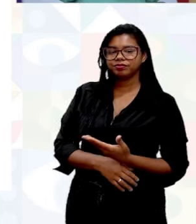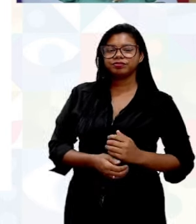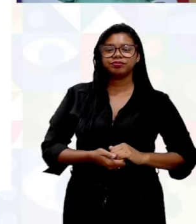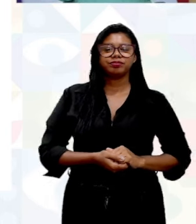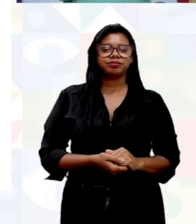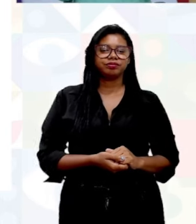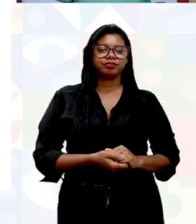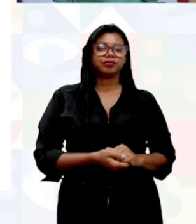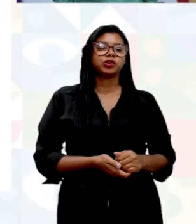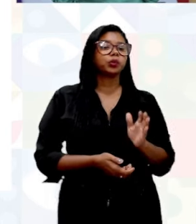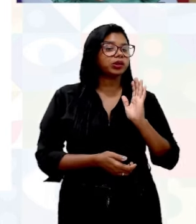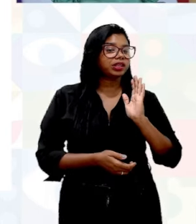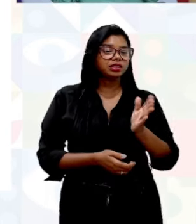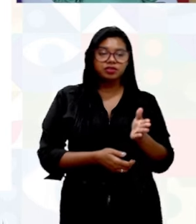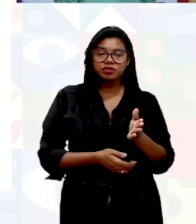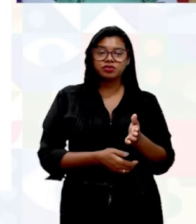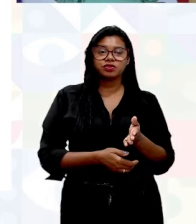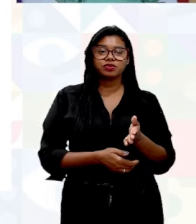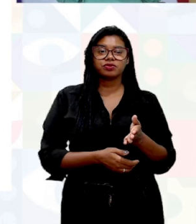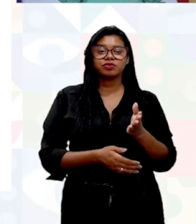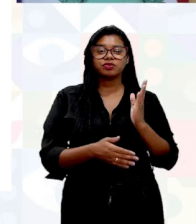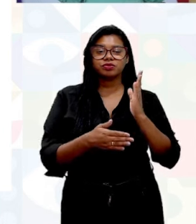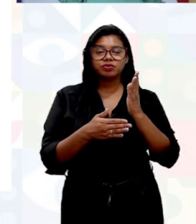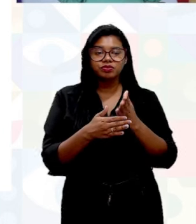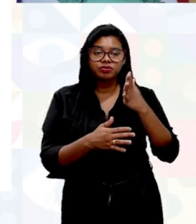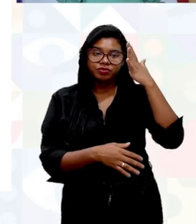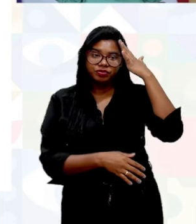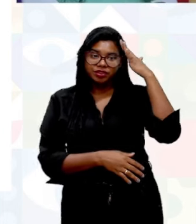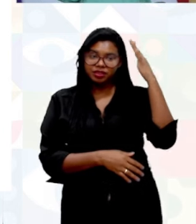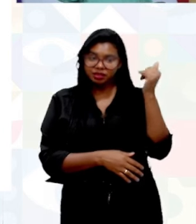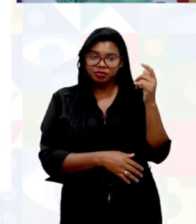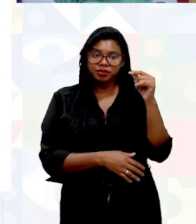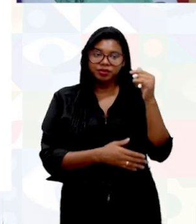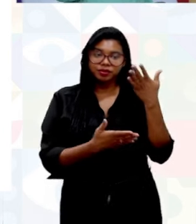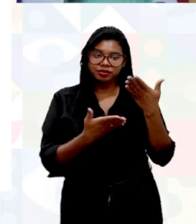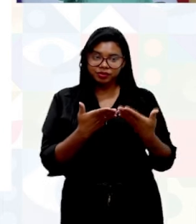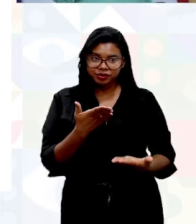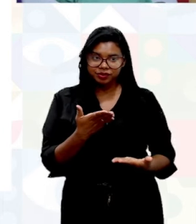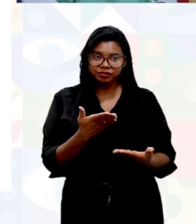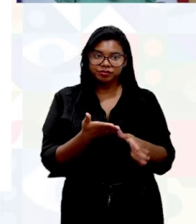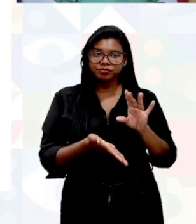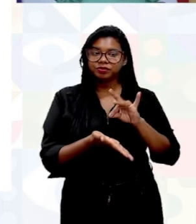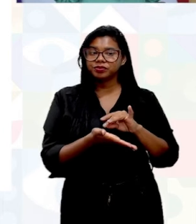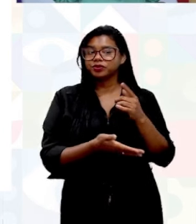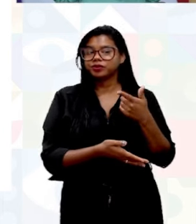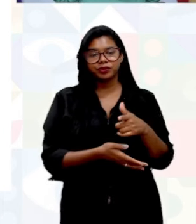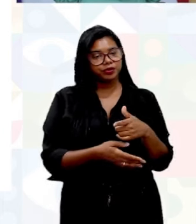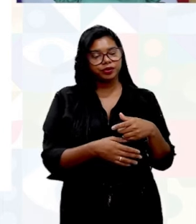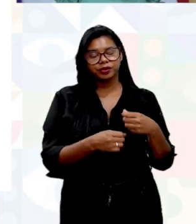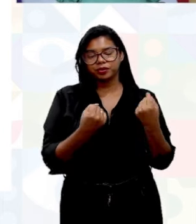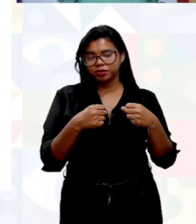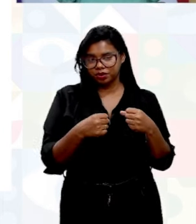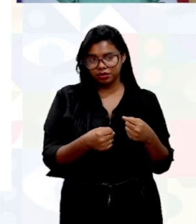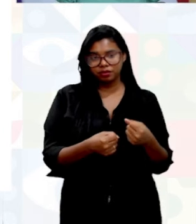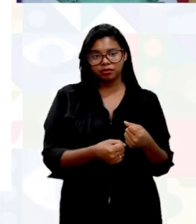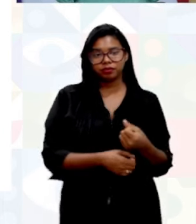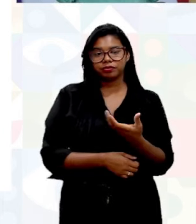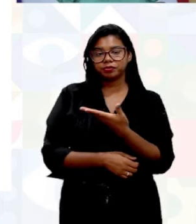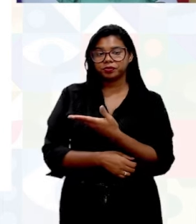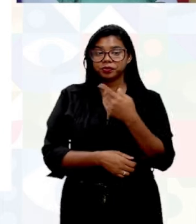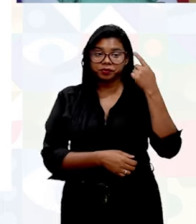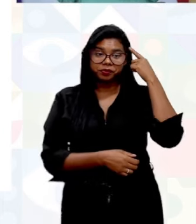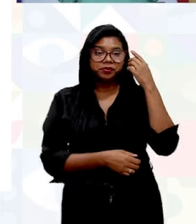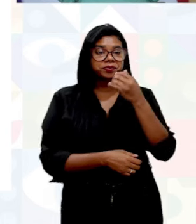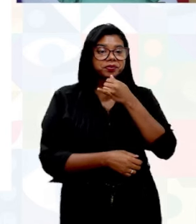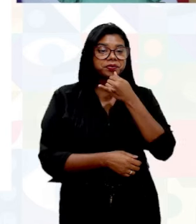ele já entra sabendo que ele vai ter alguma desvantagem, quando na realidade não deveria ser assim, né? É aquele tipo